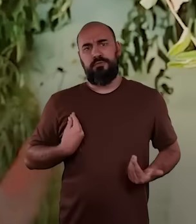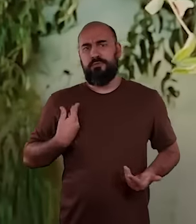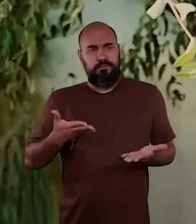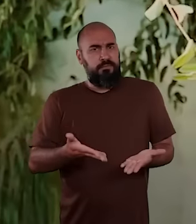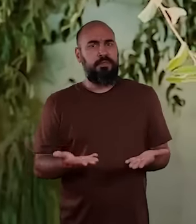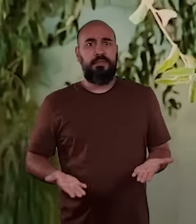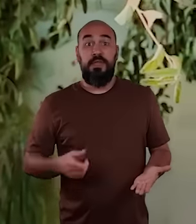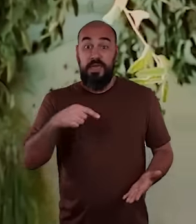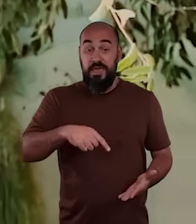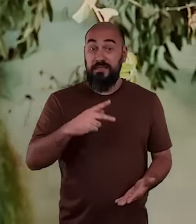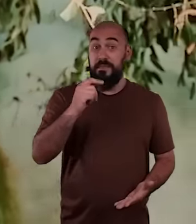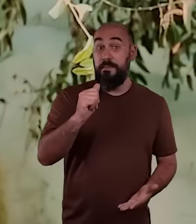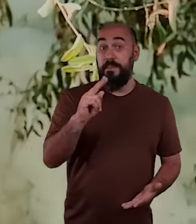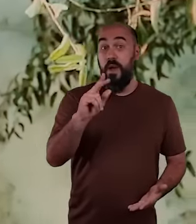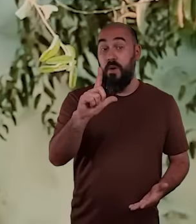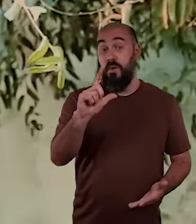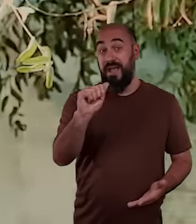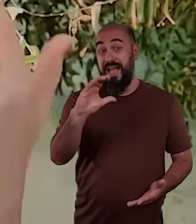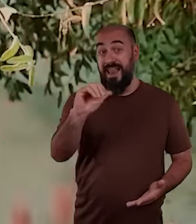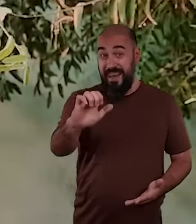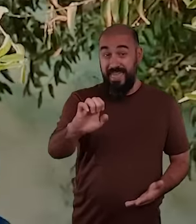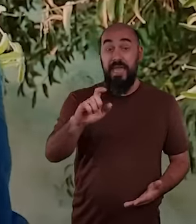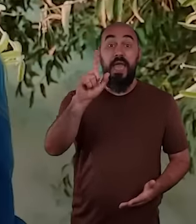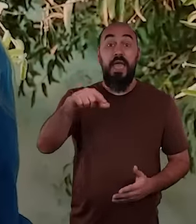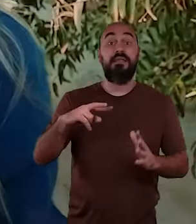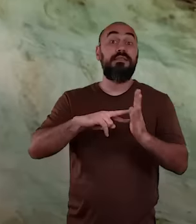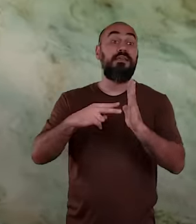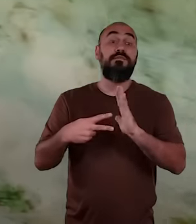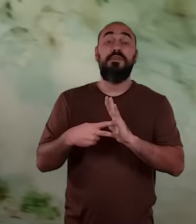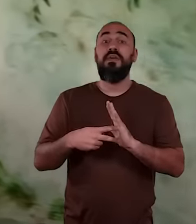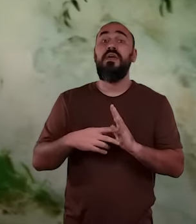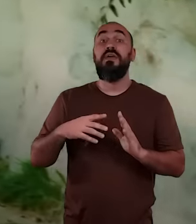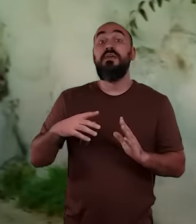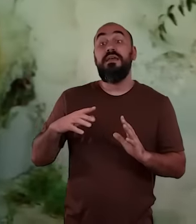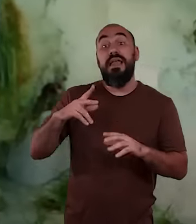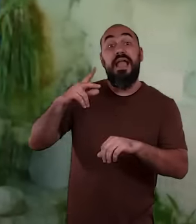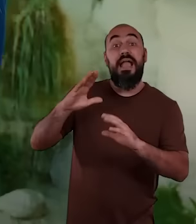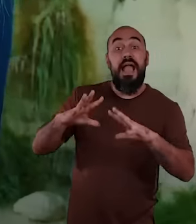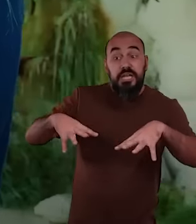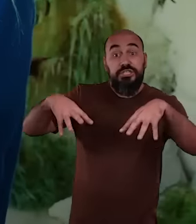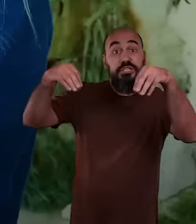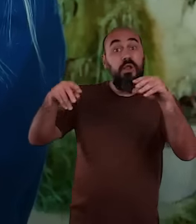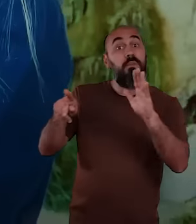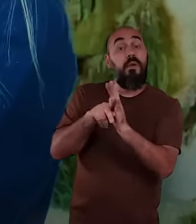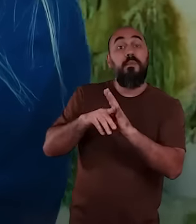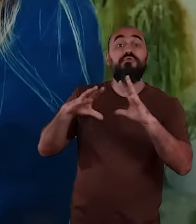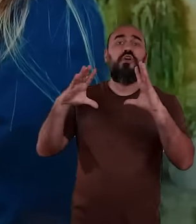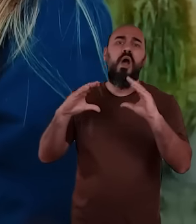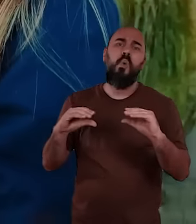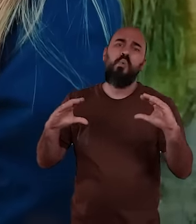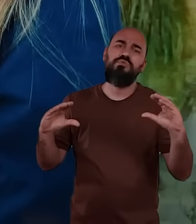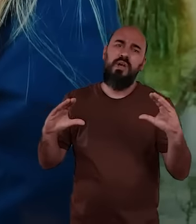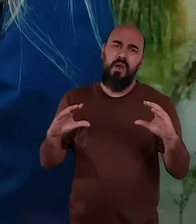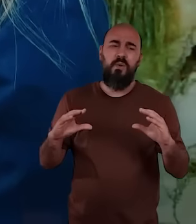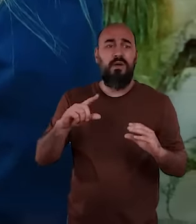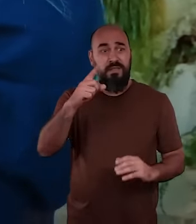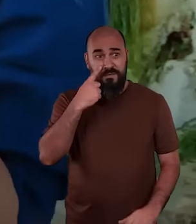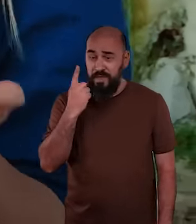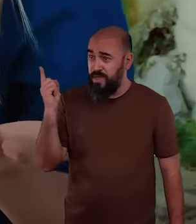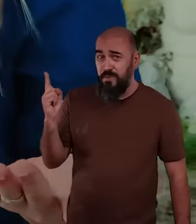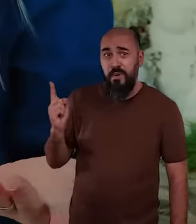E Pamukkale, em turco, significa castelo de algodão. Tá vendo aquela rocha ali atrás de mim? Pois é, tá vendo que ela é